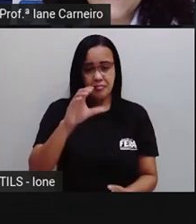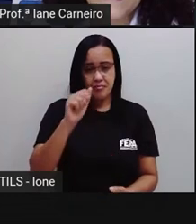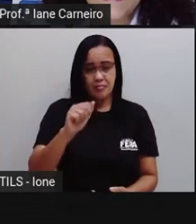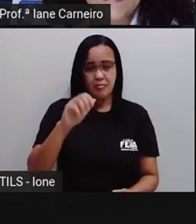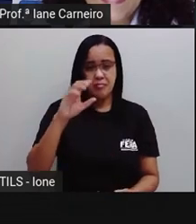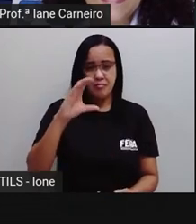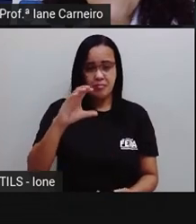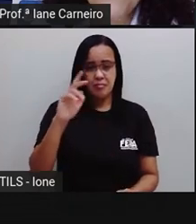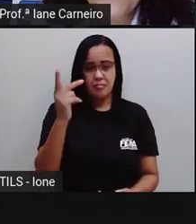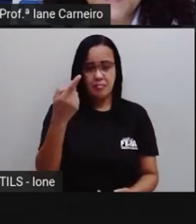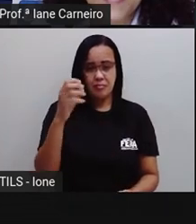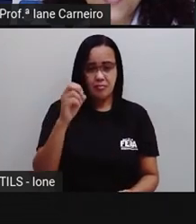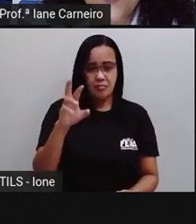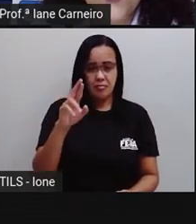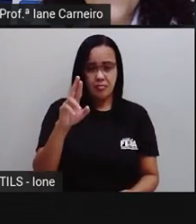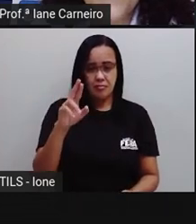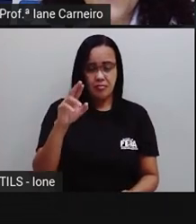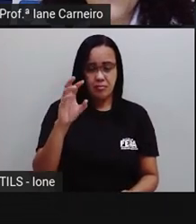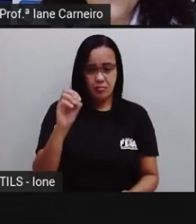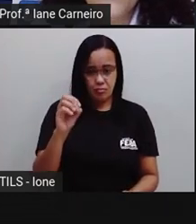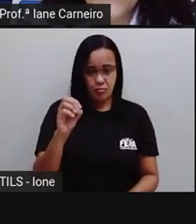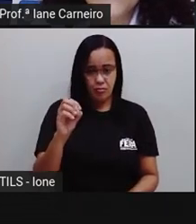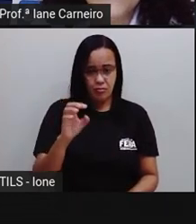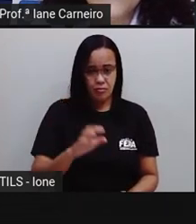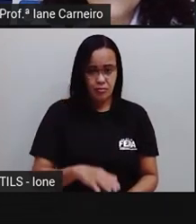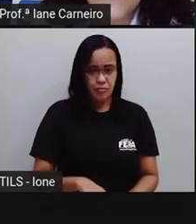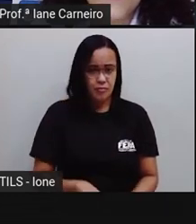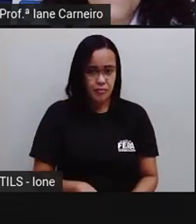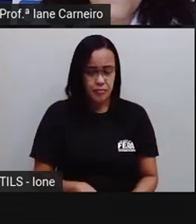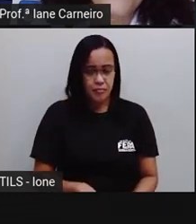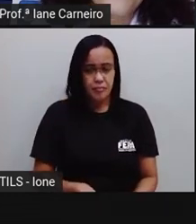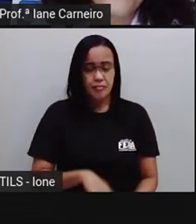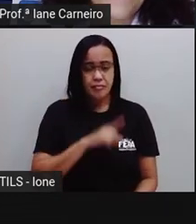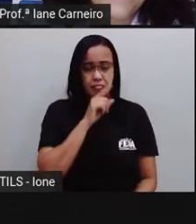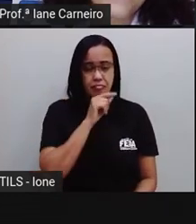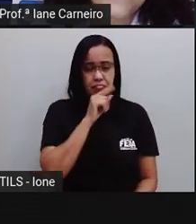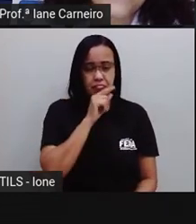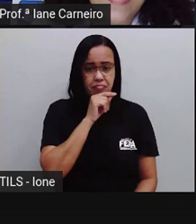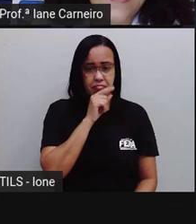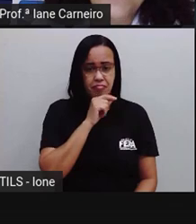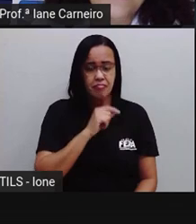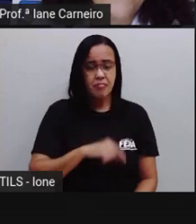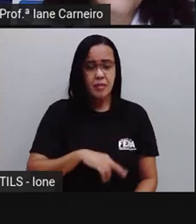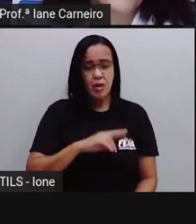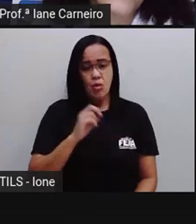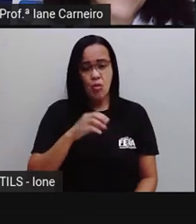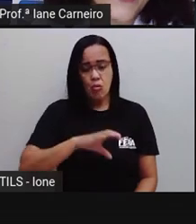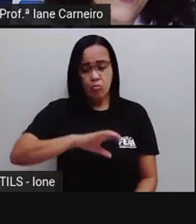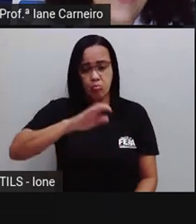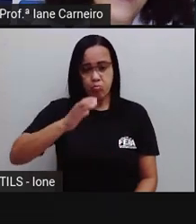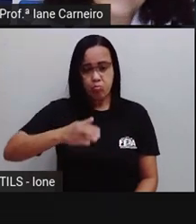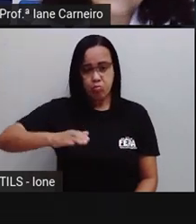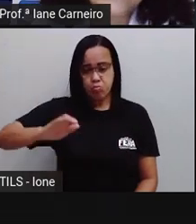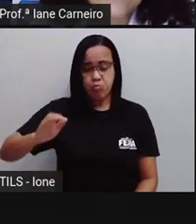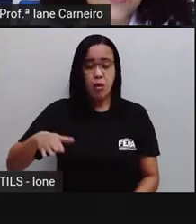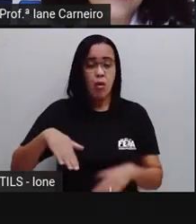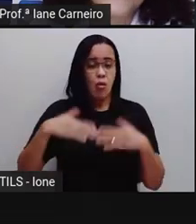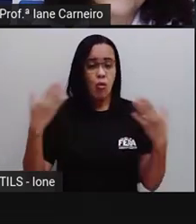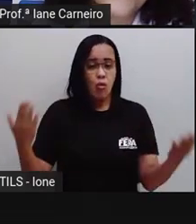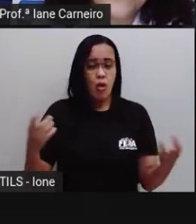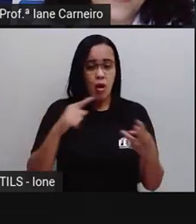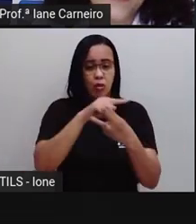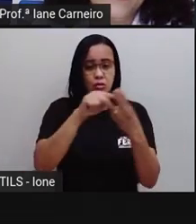letra B camelo ou letras e passa papagaio Qual a